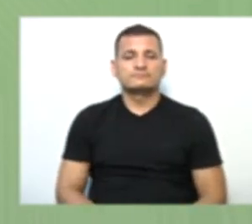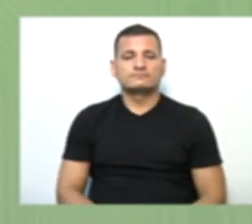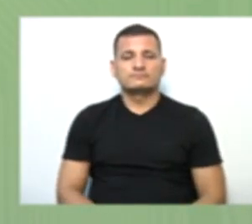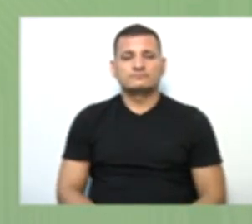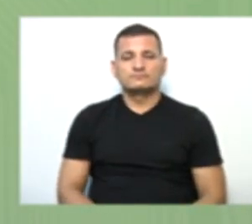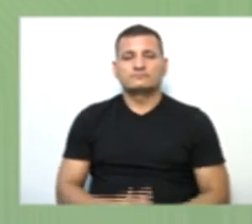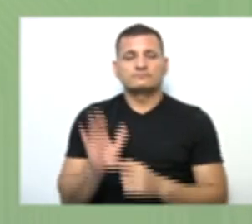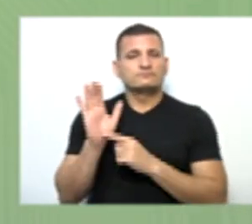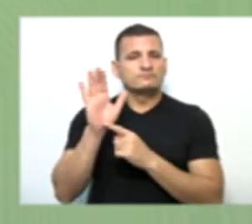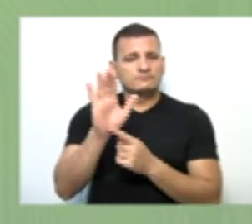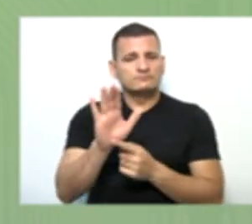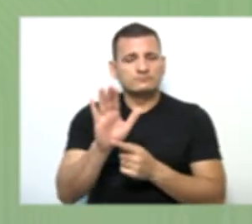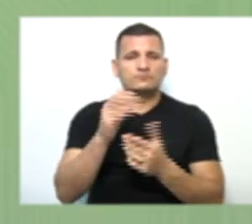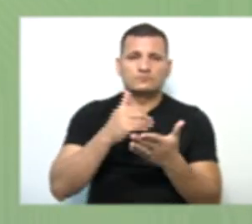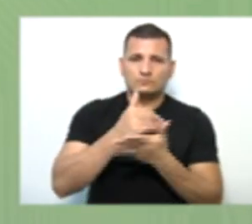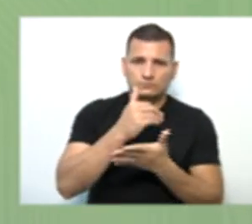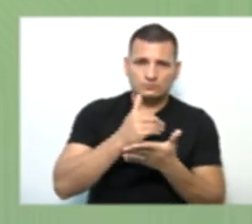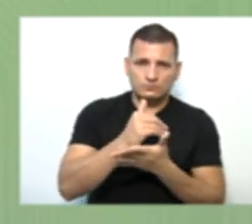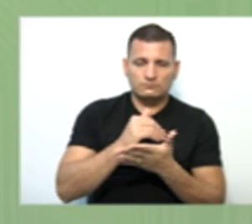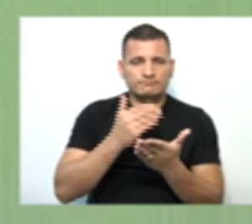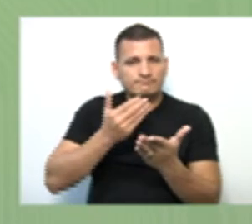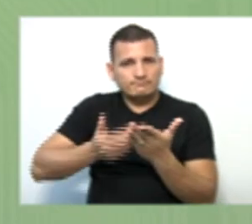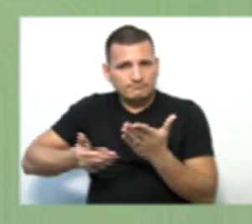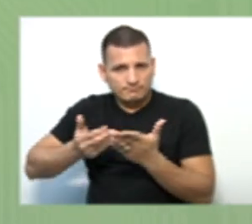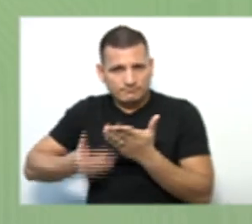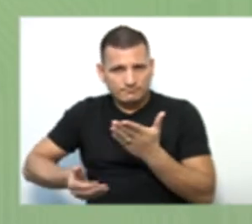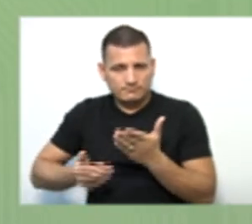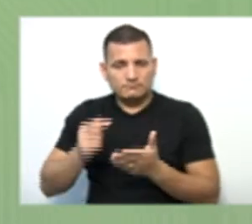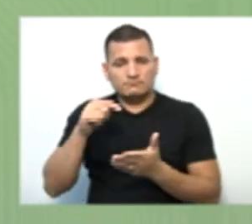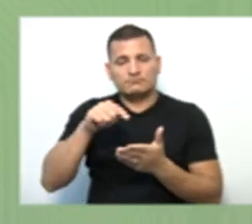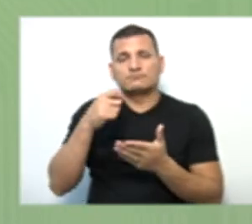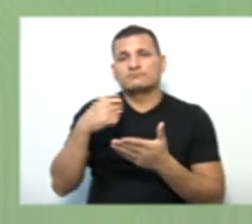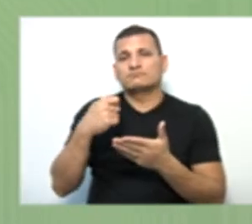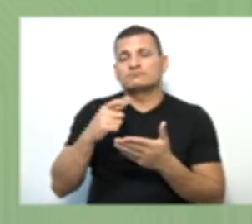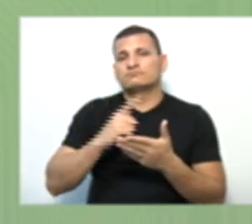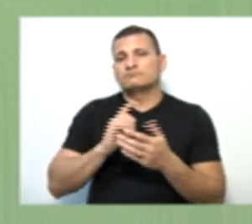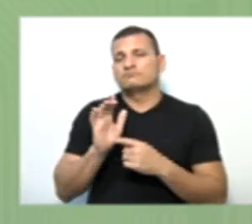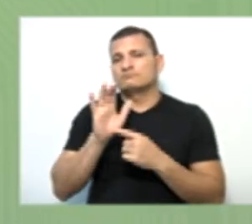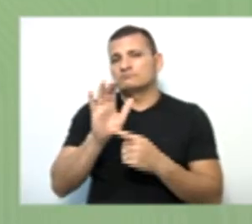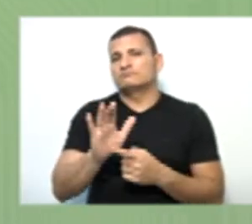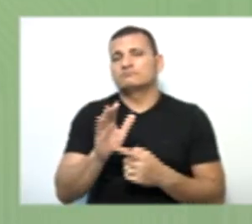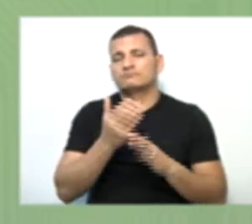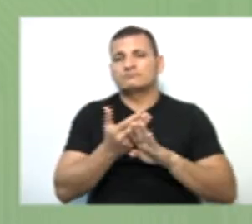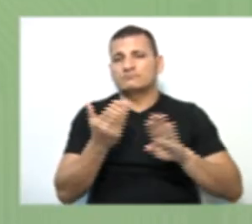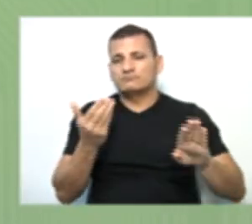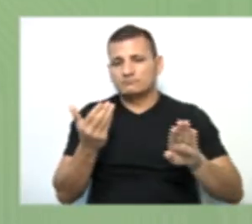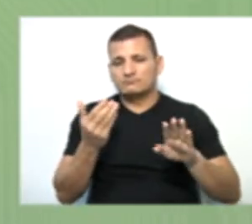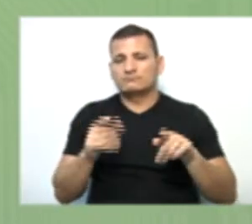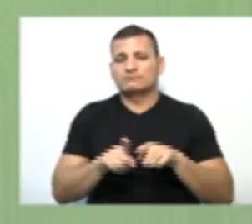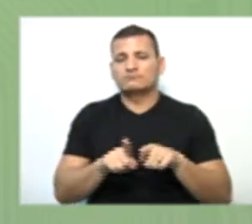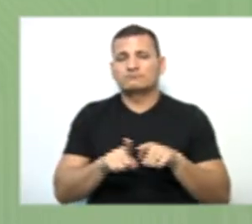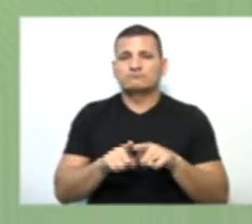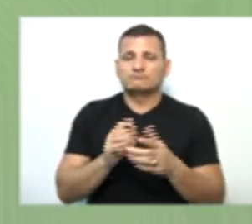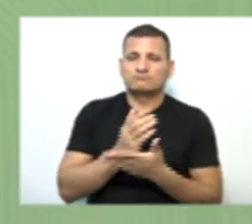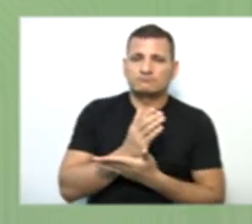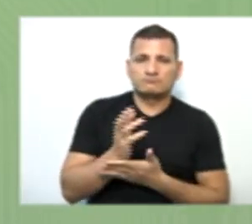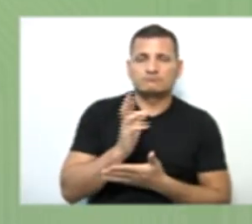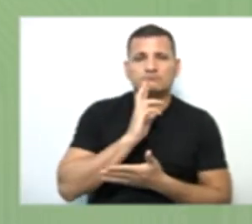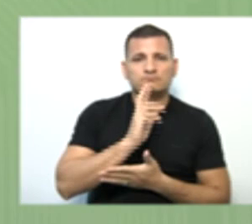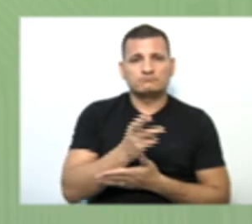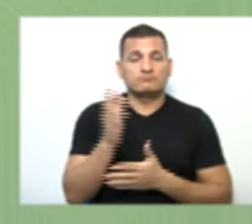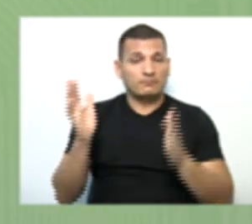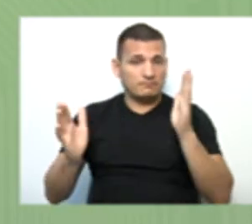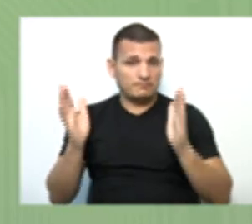Demonstração de sobras e perda. Deve evidenciar separadamente a composição dos resultados de determinado